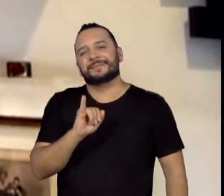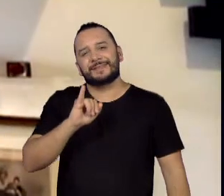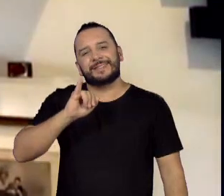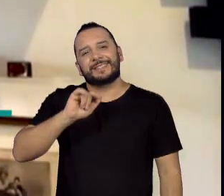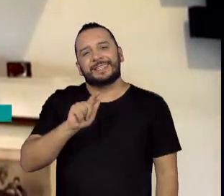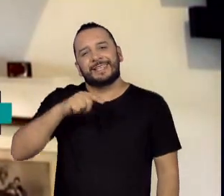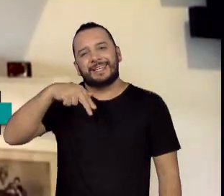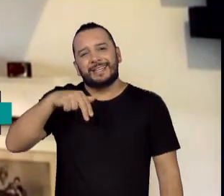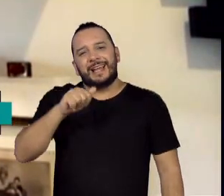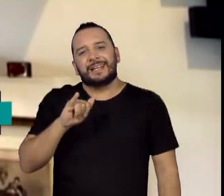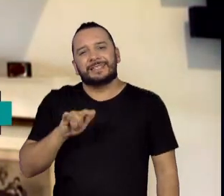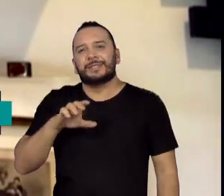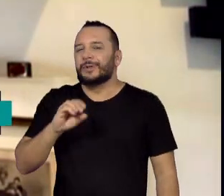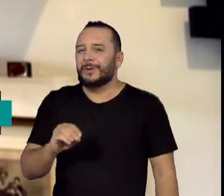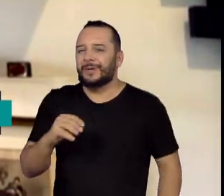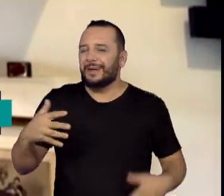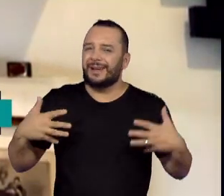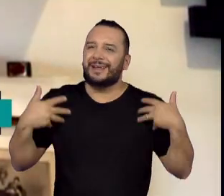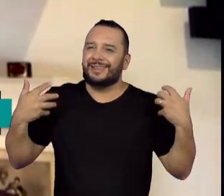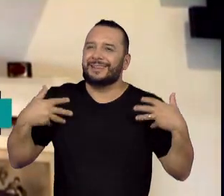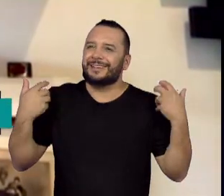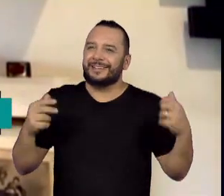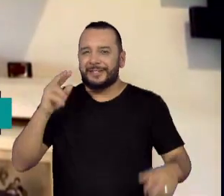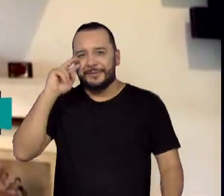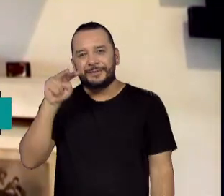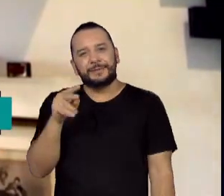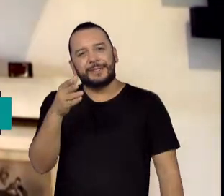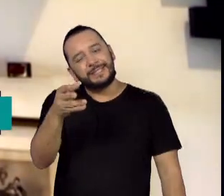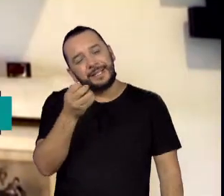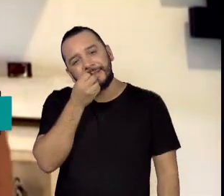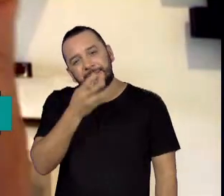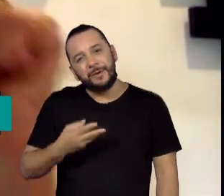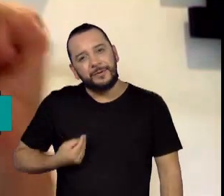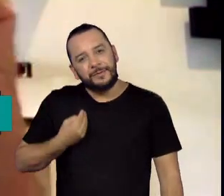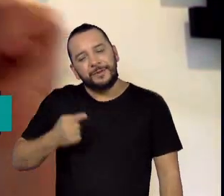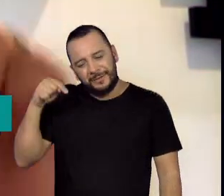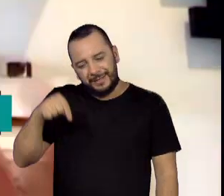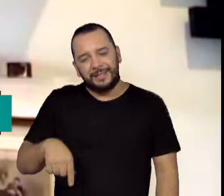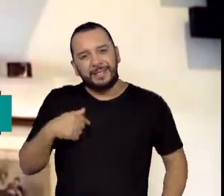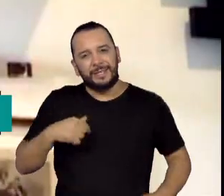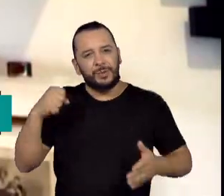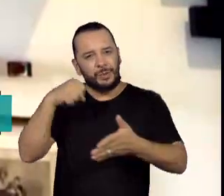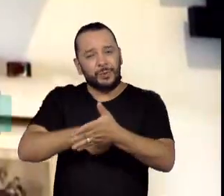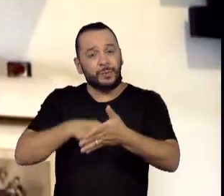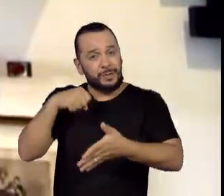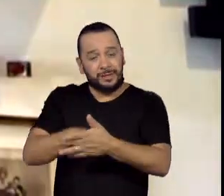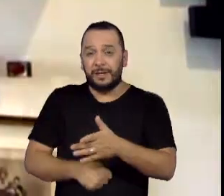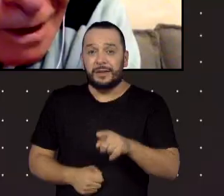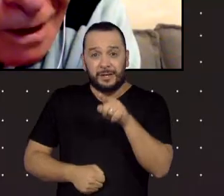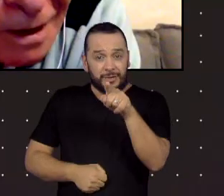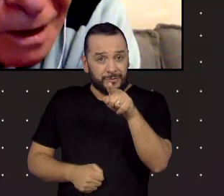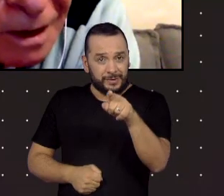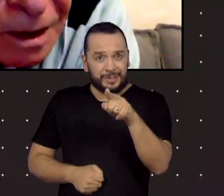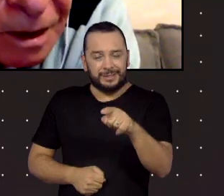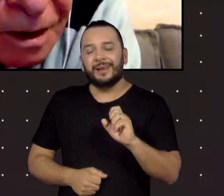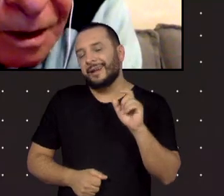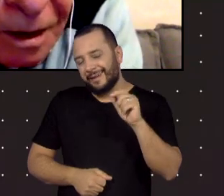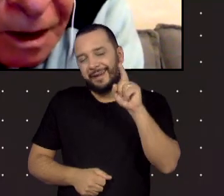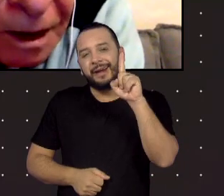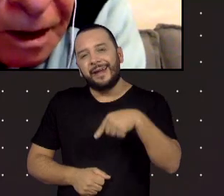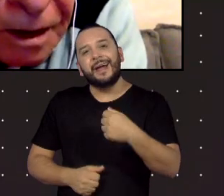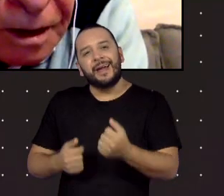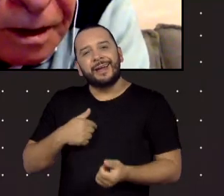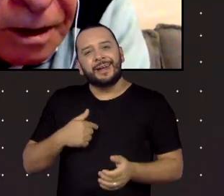ver, que bom que estamos aqui na luta. Você que foi aquele